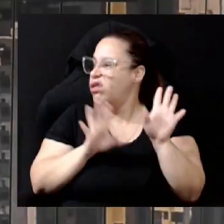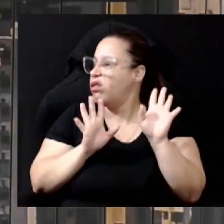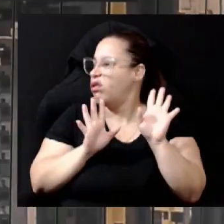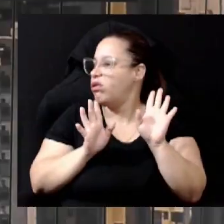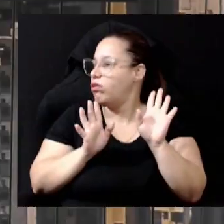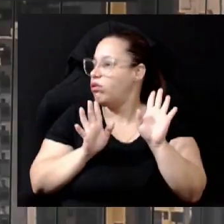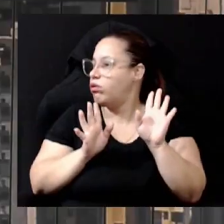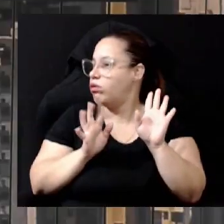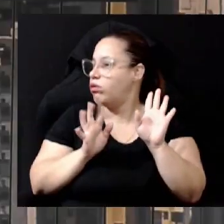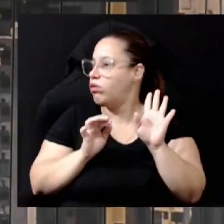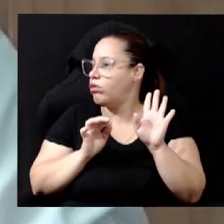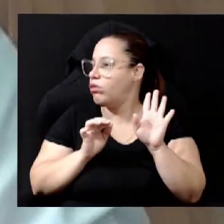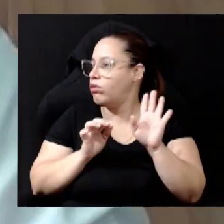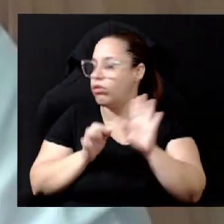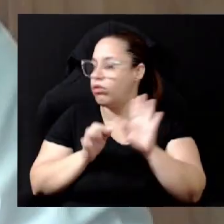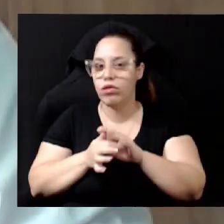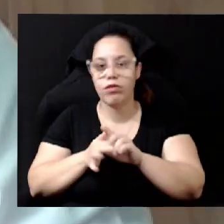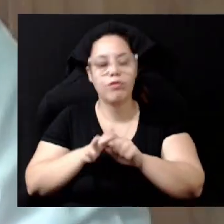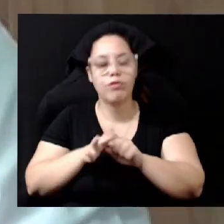descartáveis?